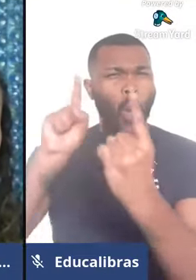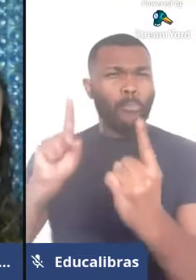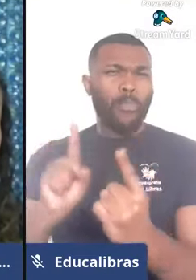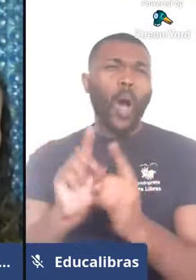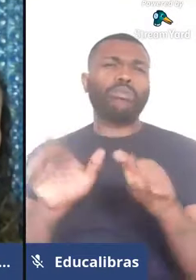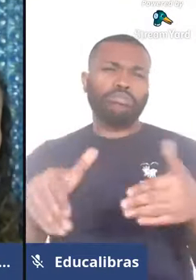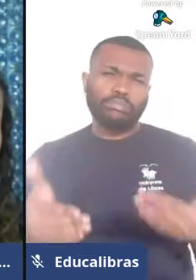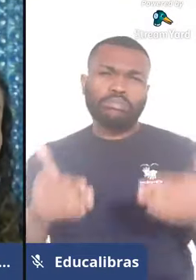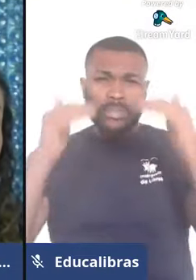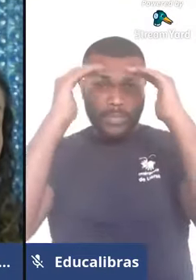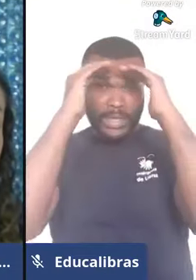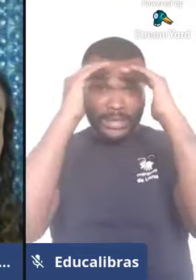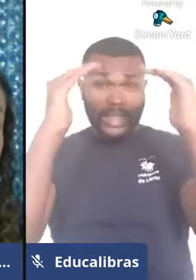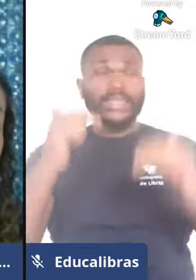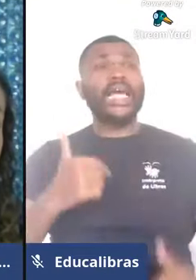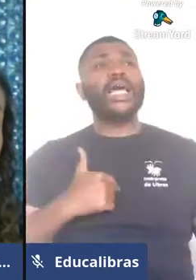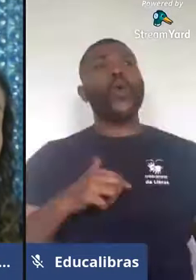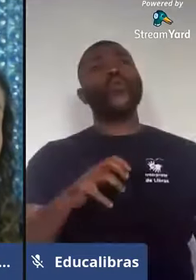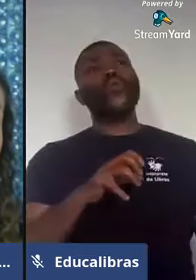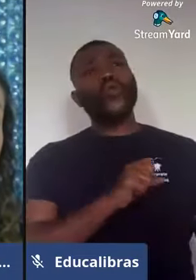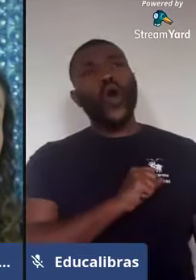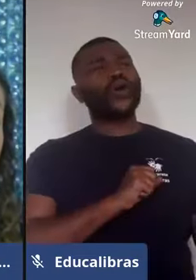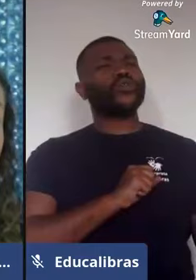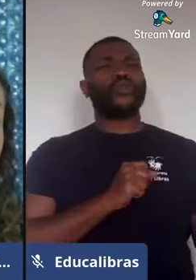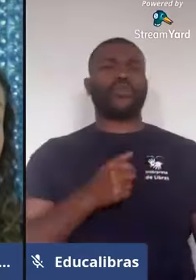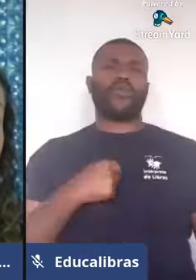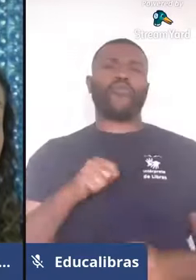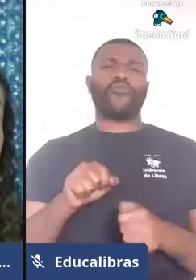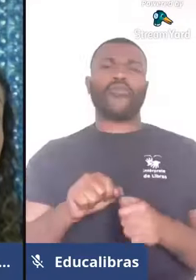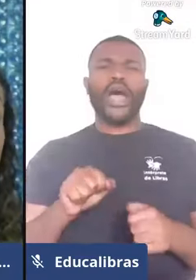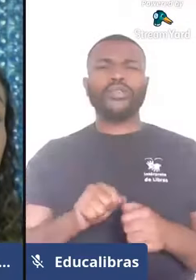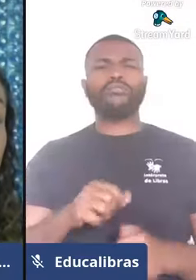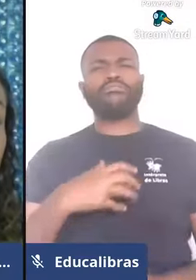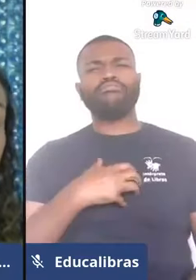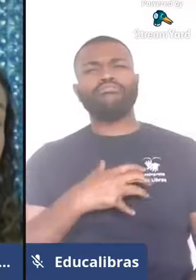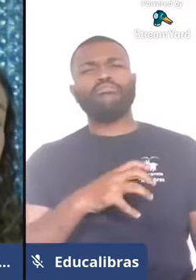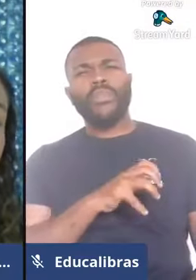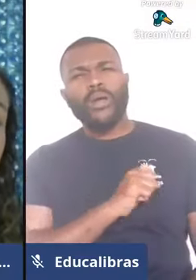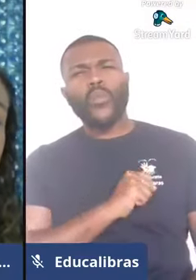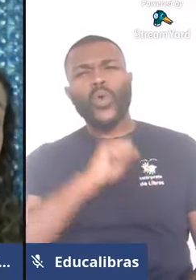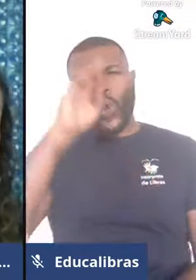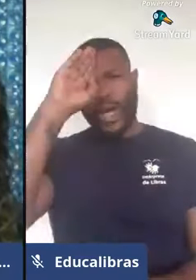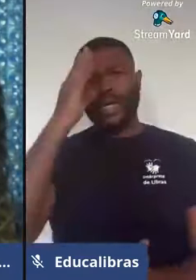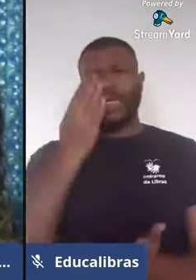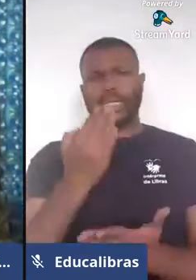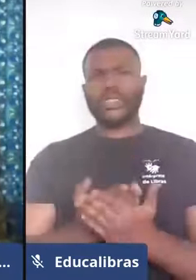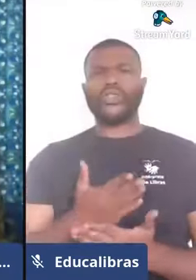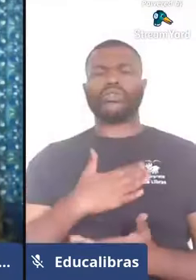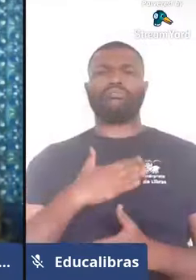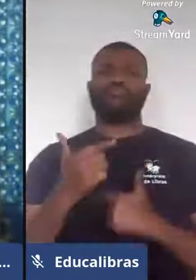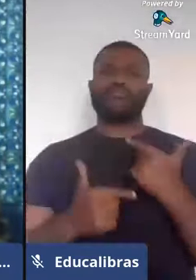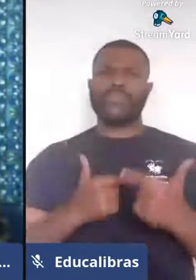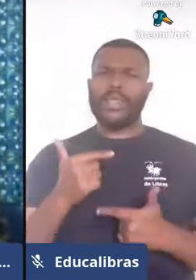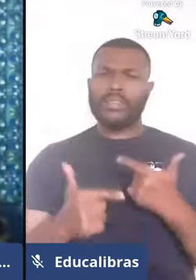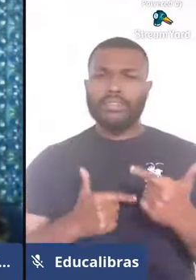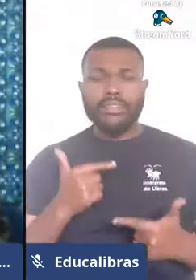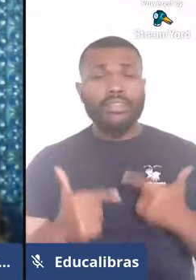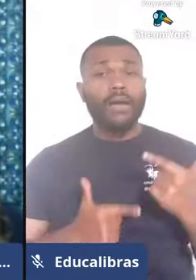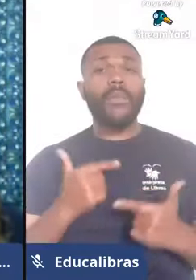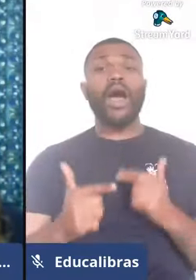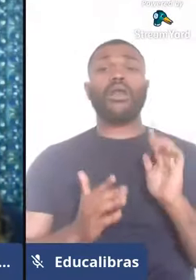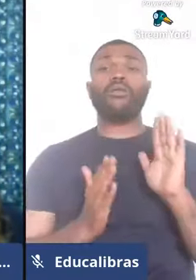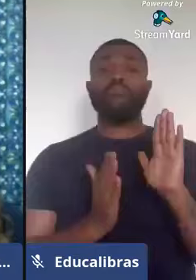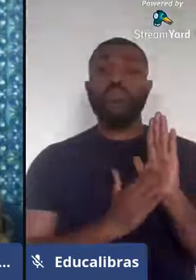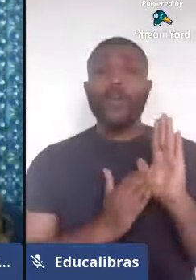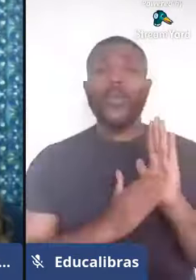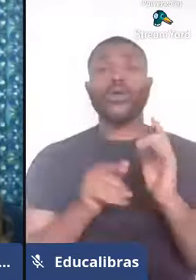principal é que eu gosto muito do que eu faço. A gente faz com muito amor, a gente acredita muito no que a gente faz, no propósito, na finalidade, então eu